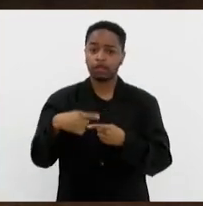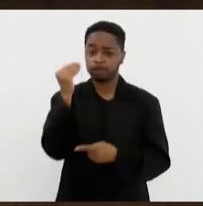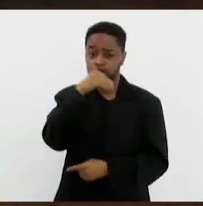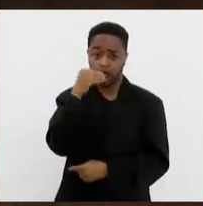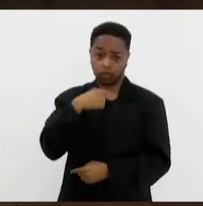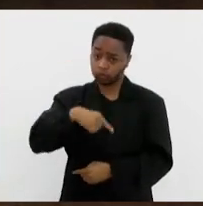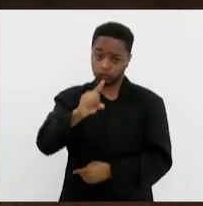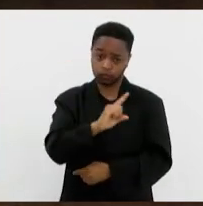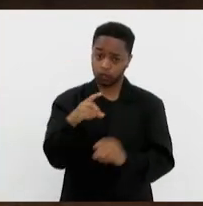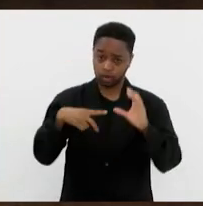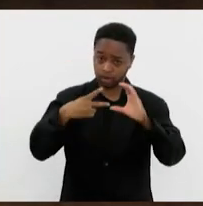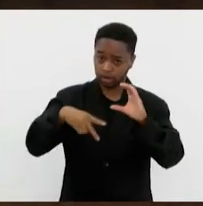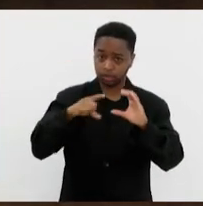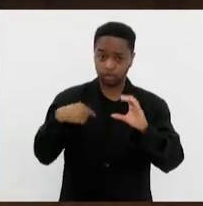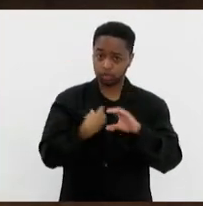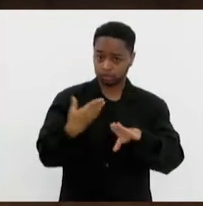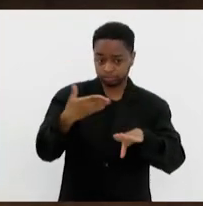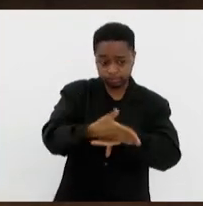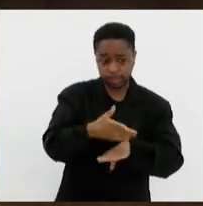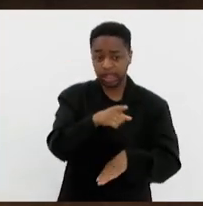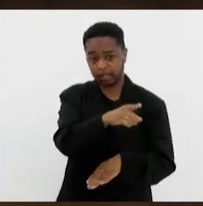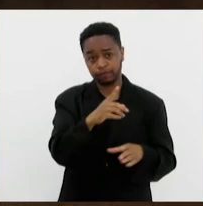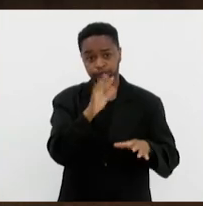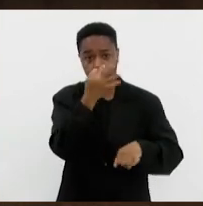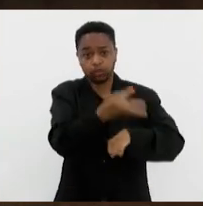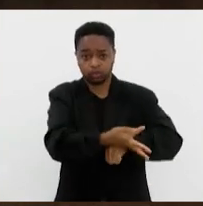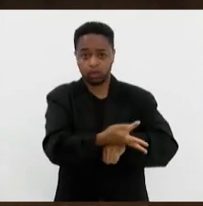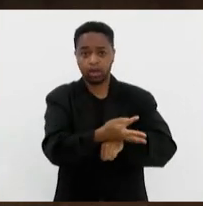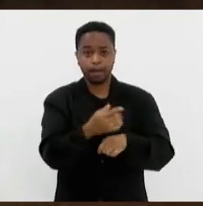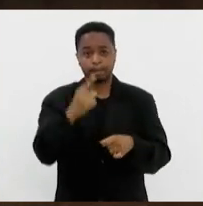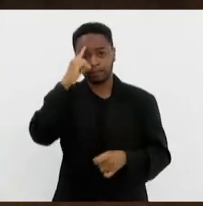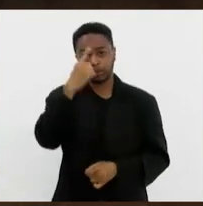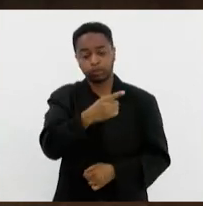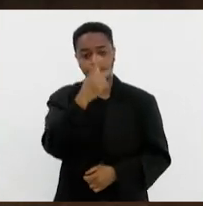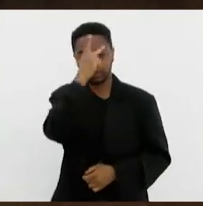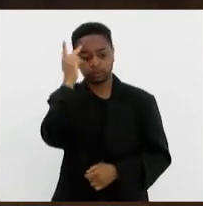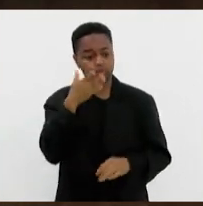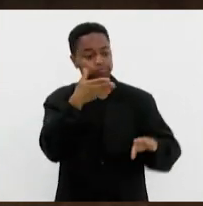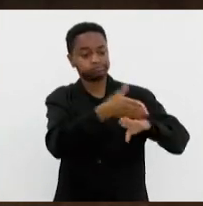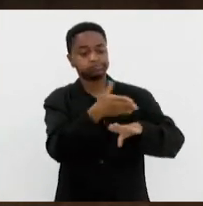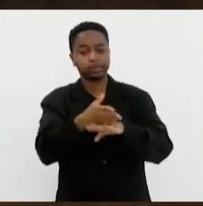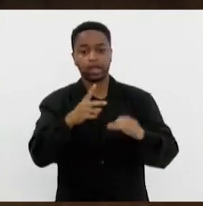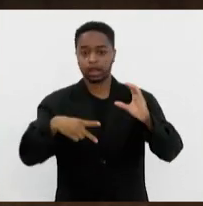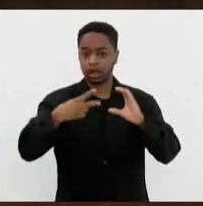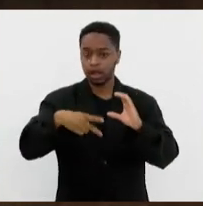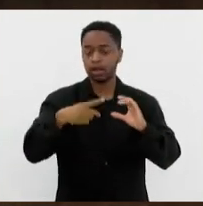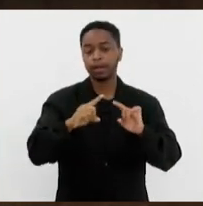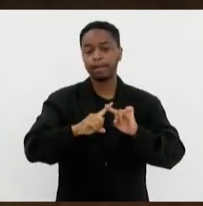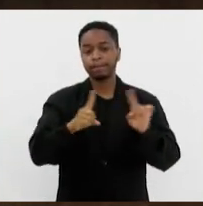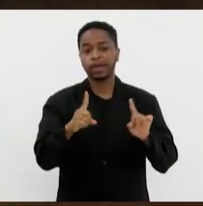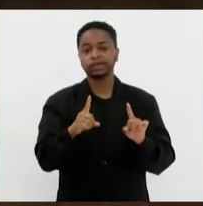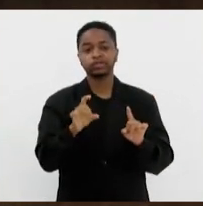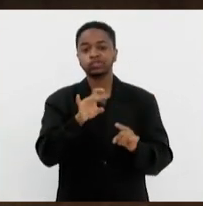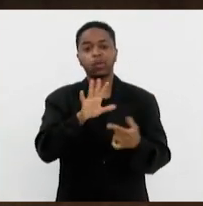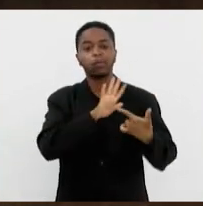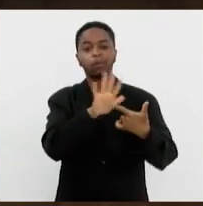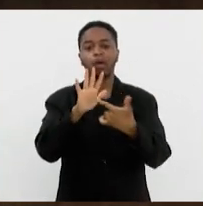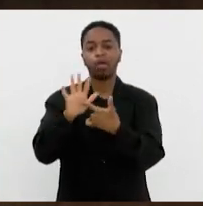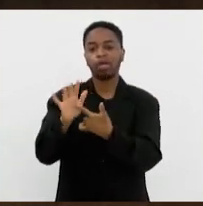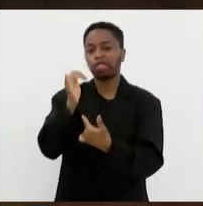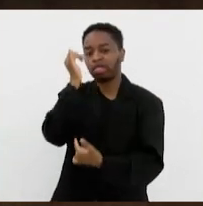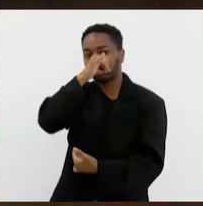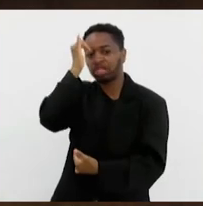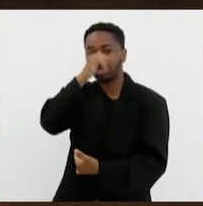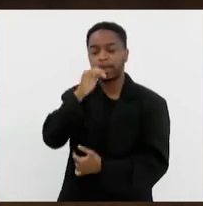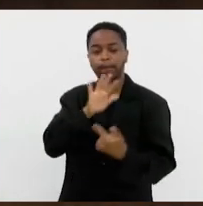Câmara Municipal quando nós lá estivemos. Mandou meia dúzia de capachos dele na Câmara Municipal fazer papagaiada às